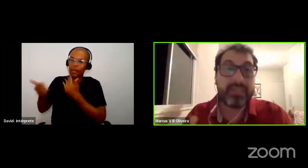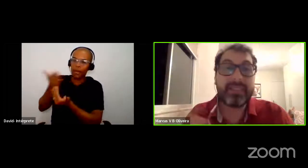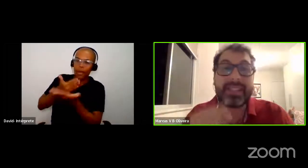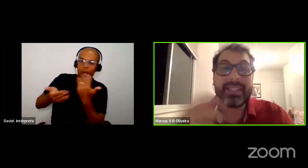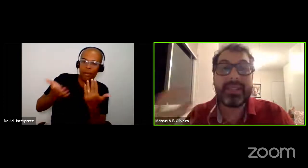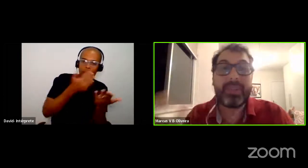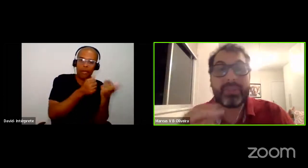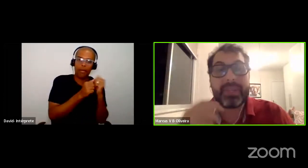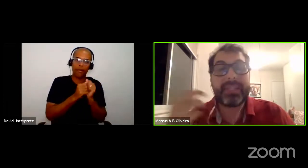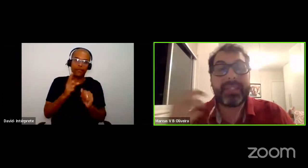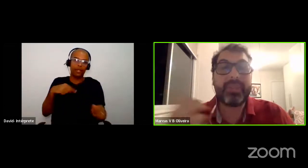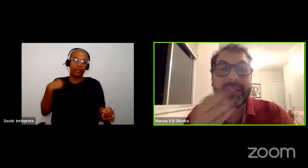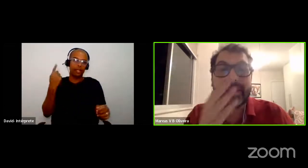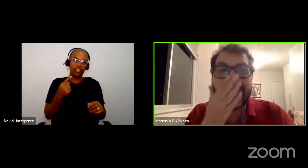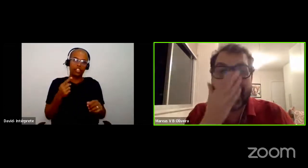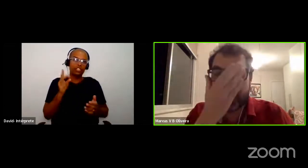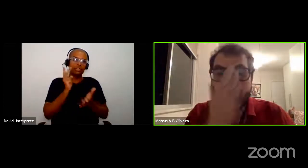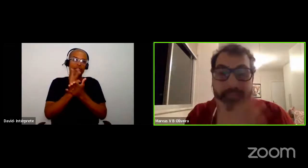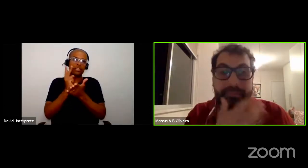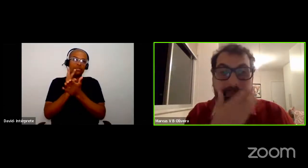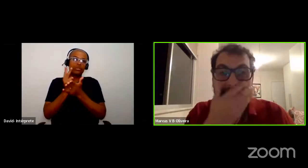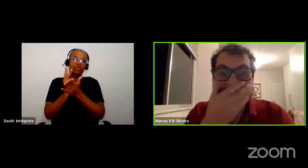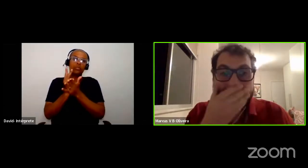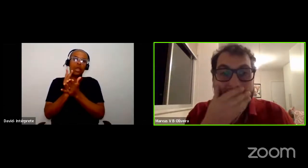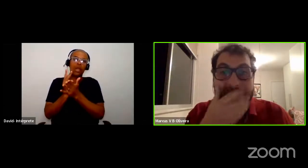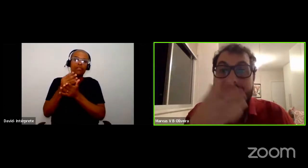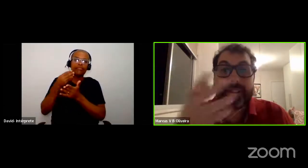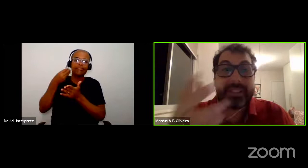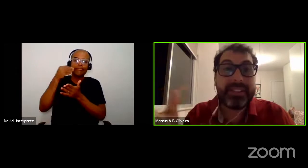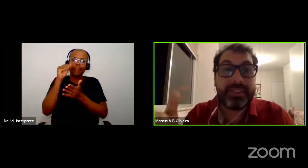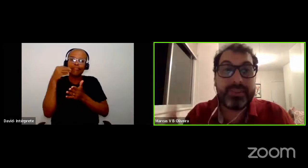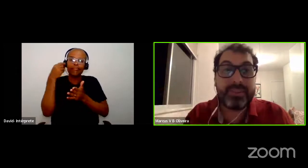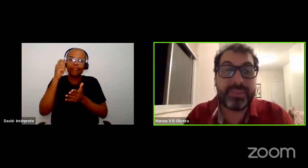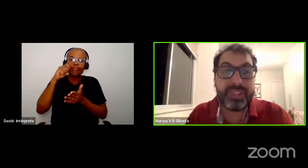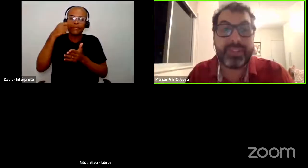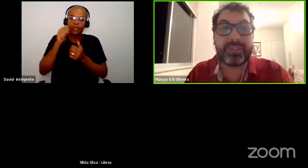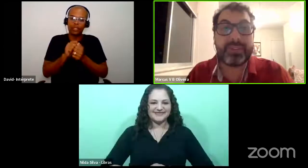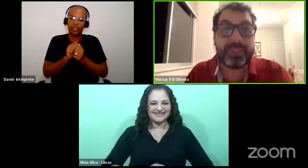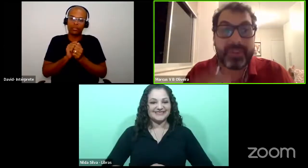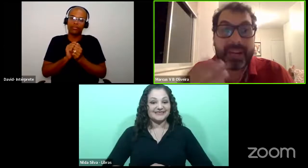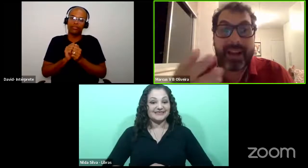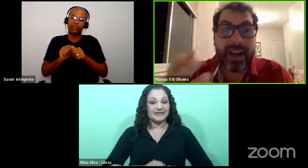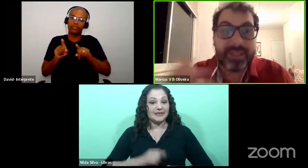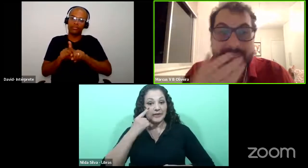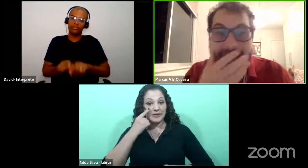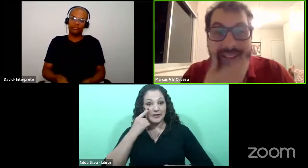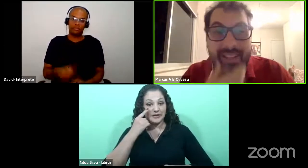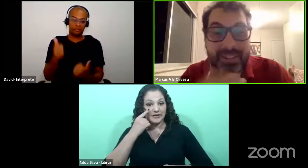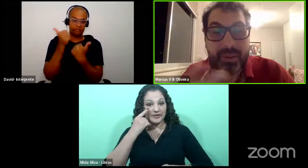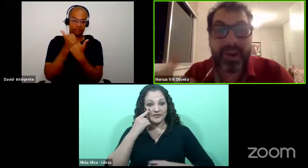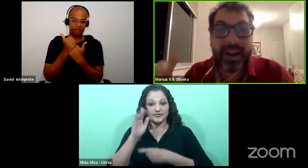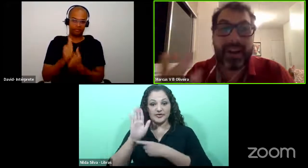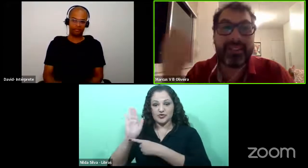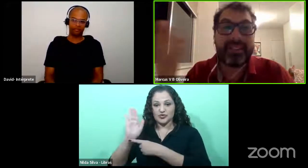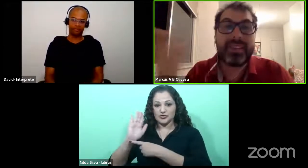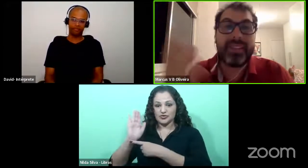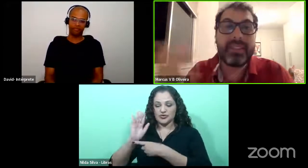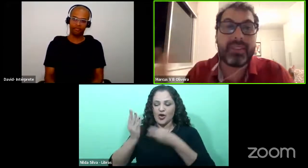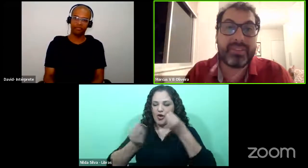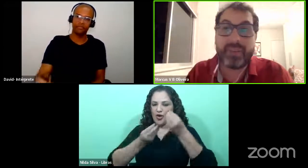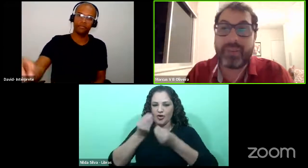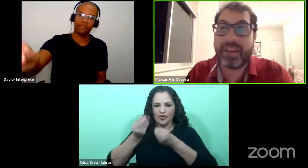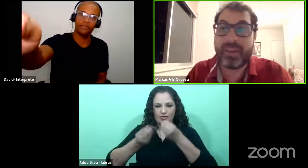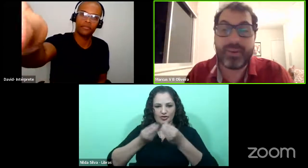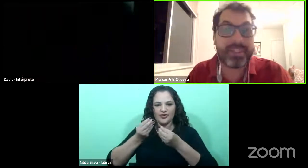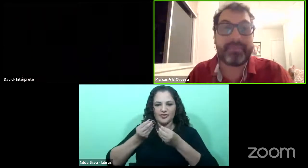para a gente não estar sempre numa simulação. Um dia desses eu assisti um vídeo de uma calça, de como uma calça é feita